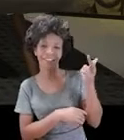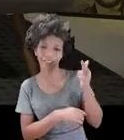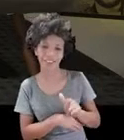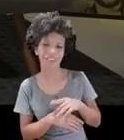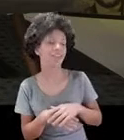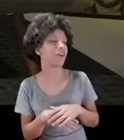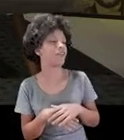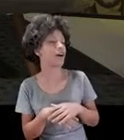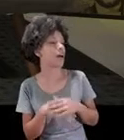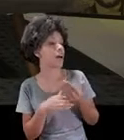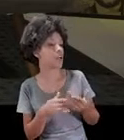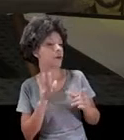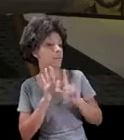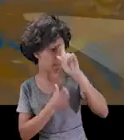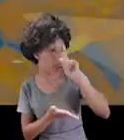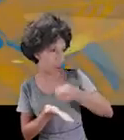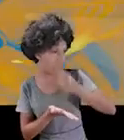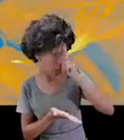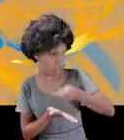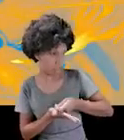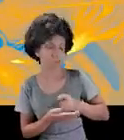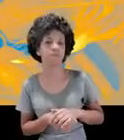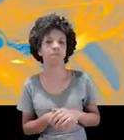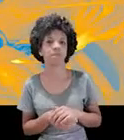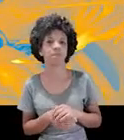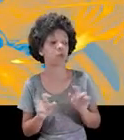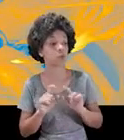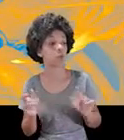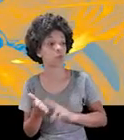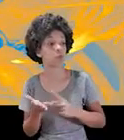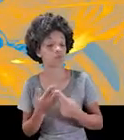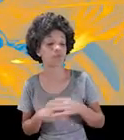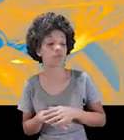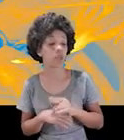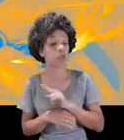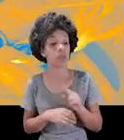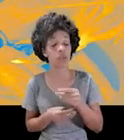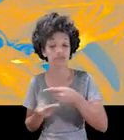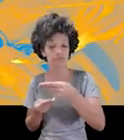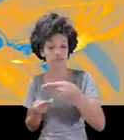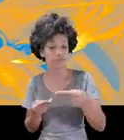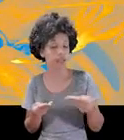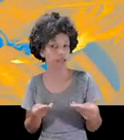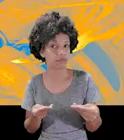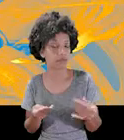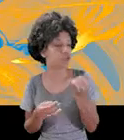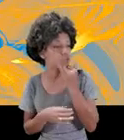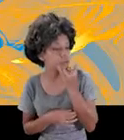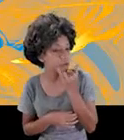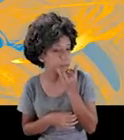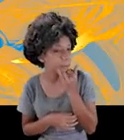E aí essa aqui de novo é sobre funções está escrito o seguinte é não estão entregando